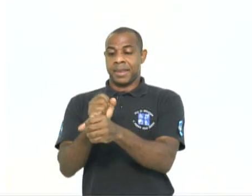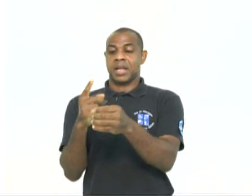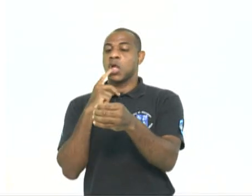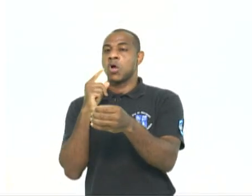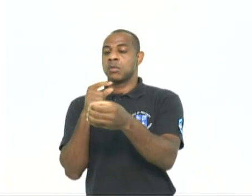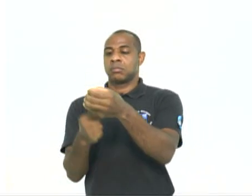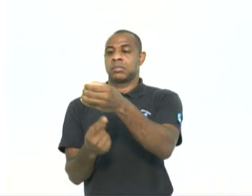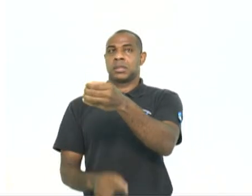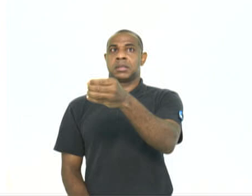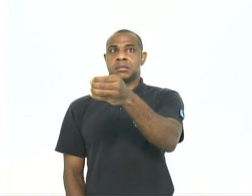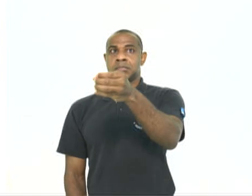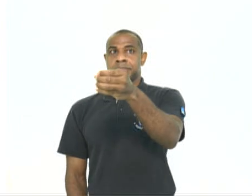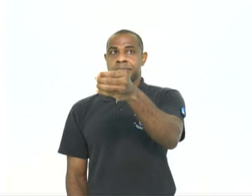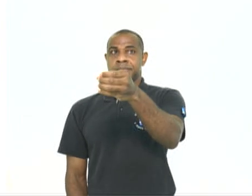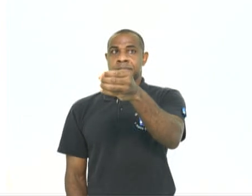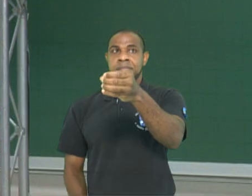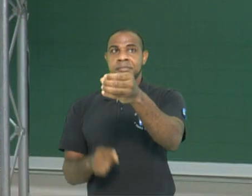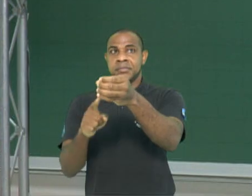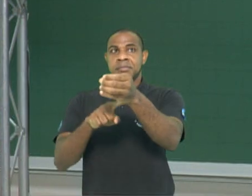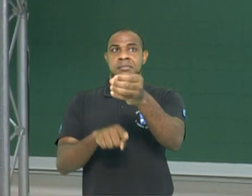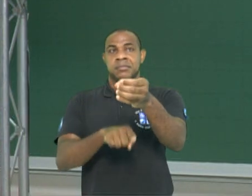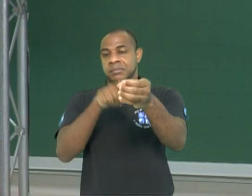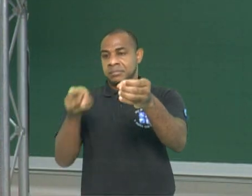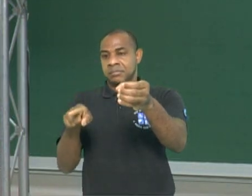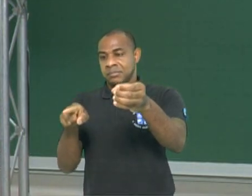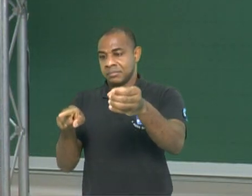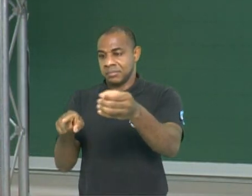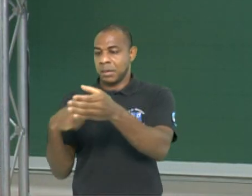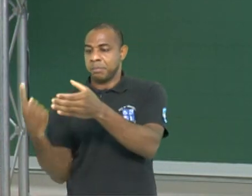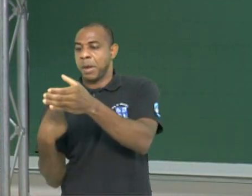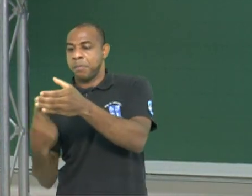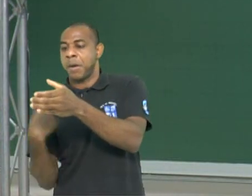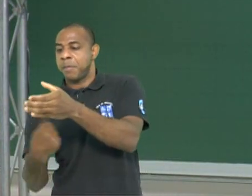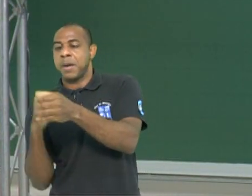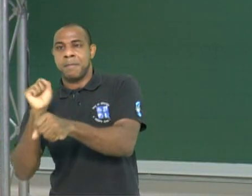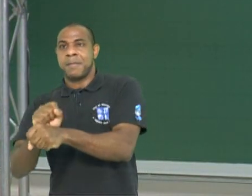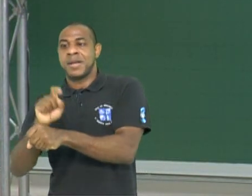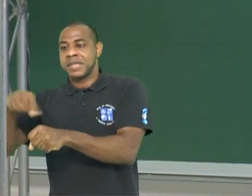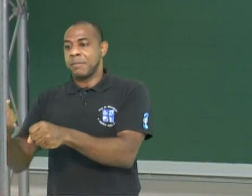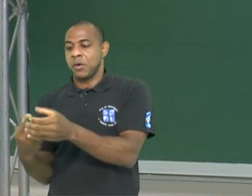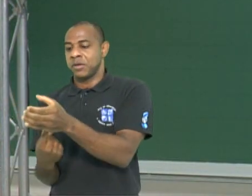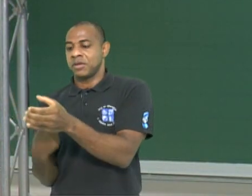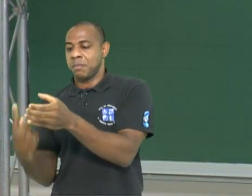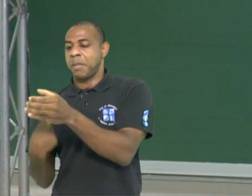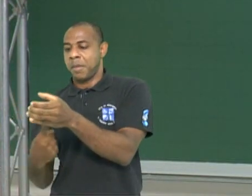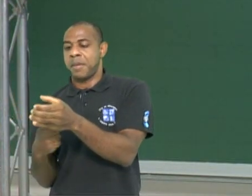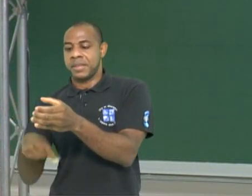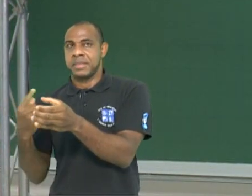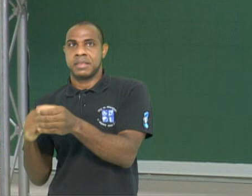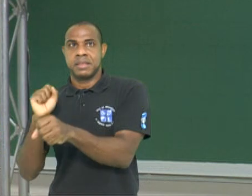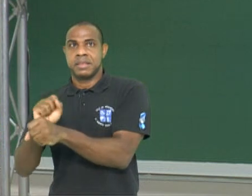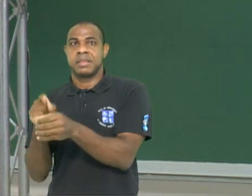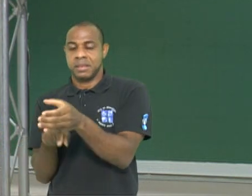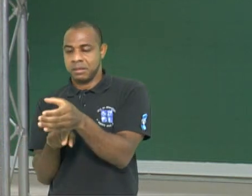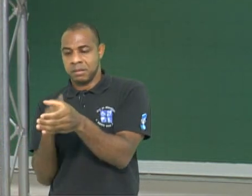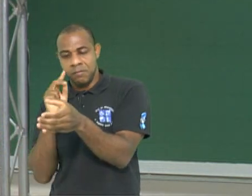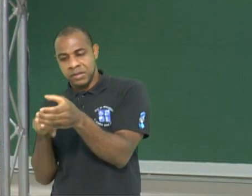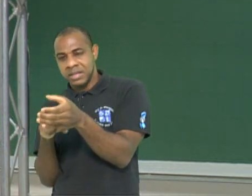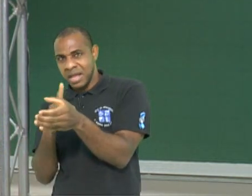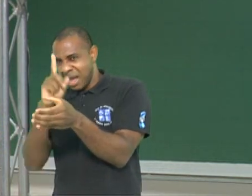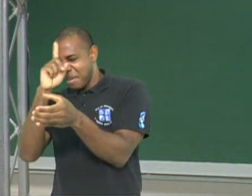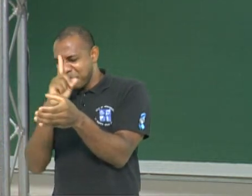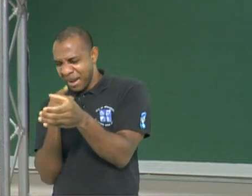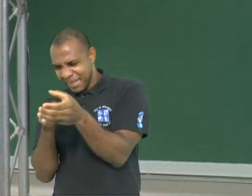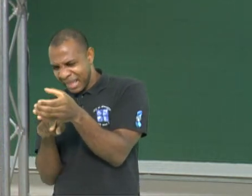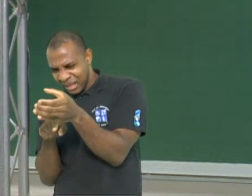vermelhinho, homogêneo ali. E o sangue após a centrifugação. Então o que você vai ver? Uma parte ali amarelada, um